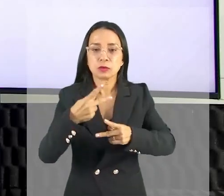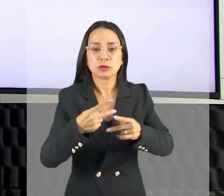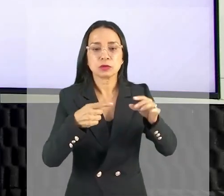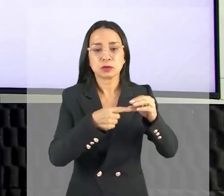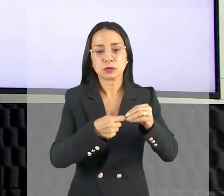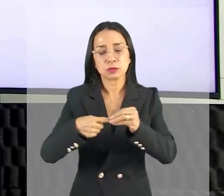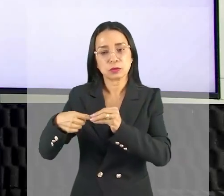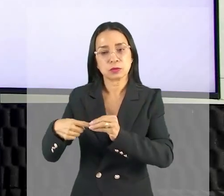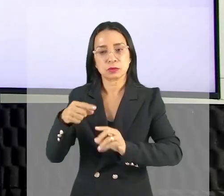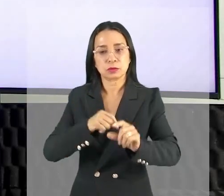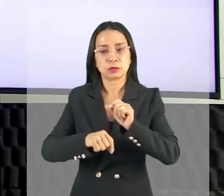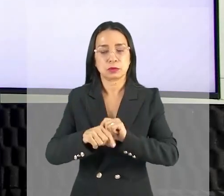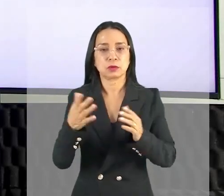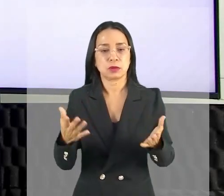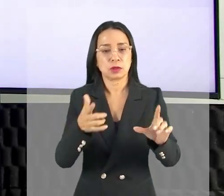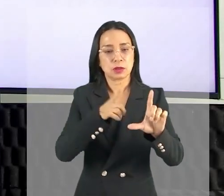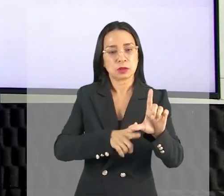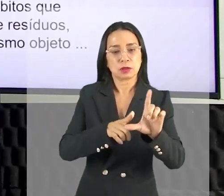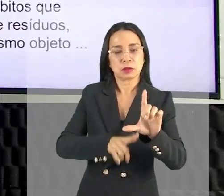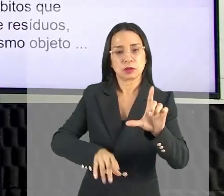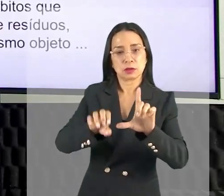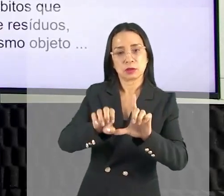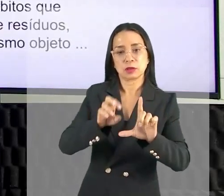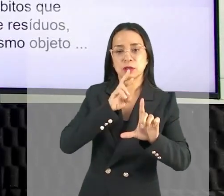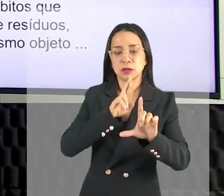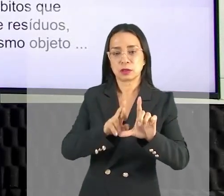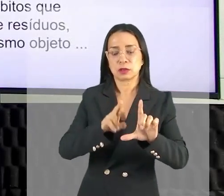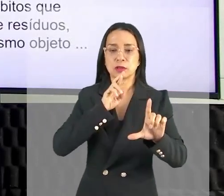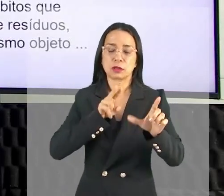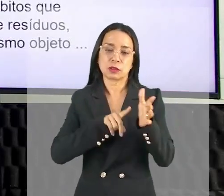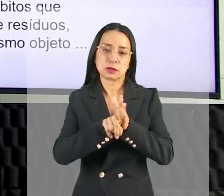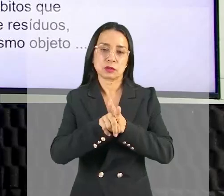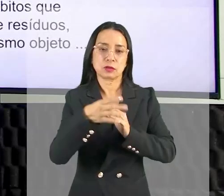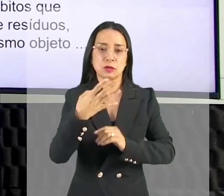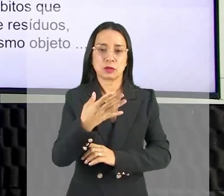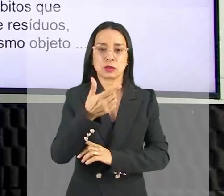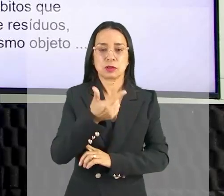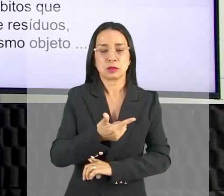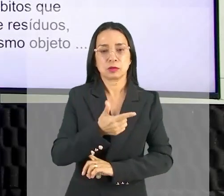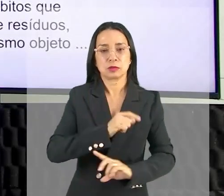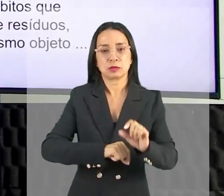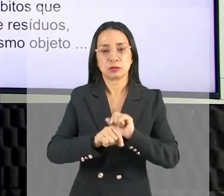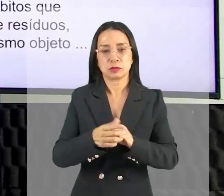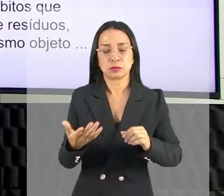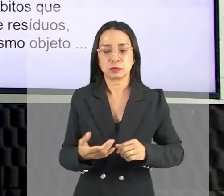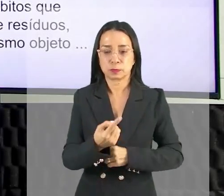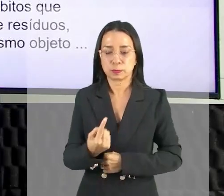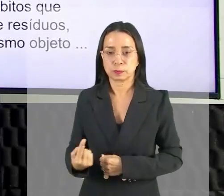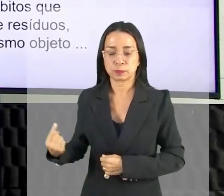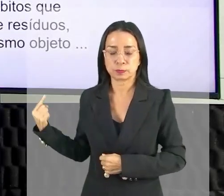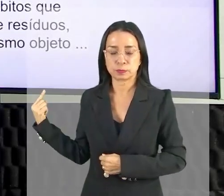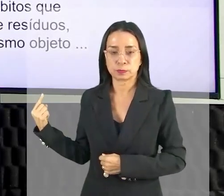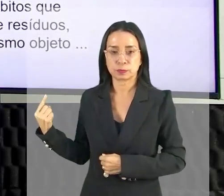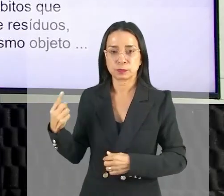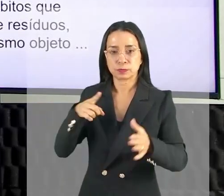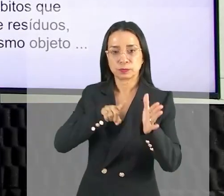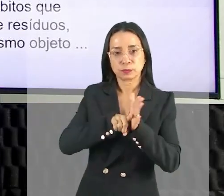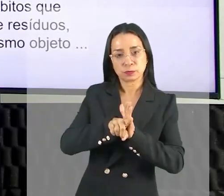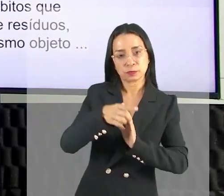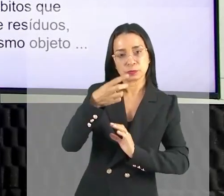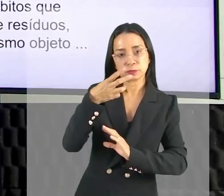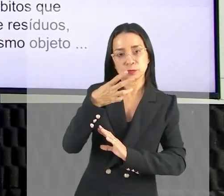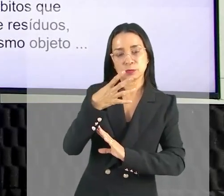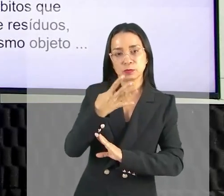protistas. Então, letra E responde a questão 42. Questão 43,